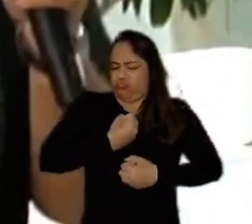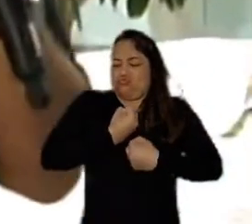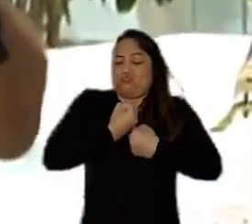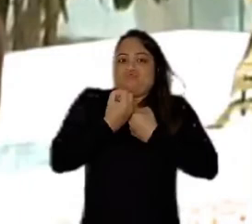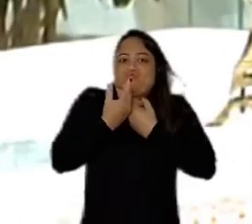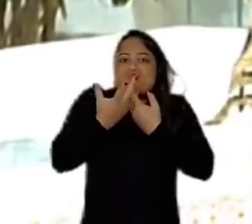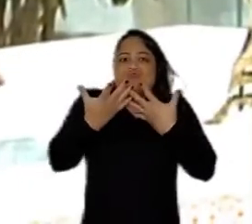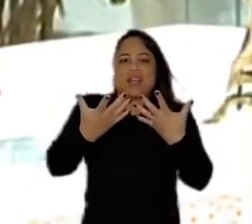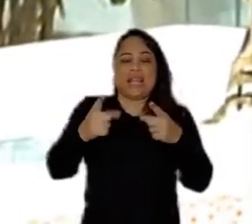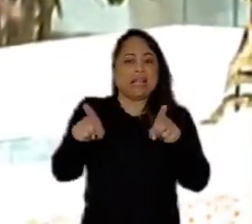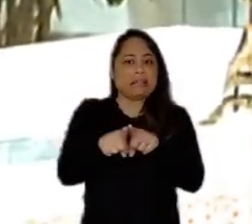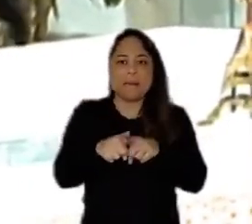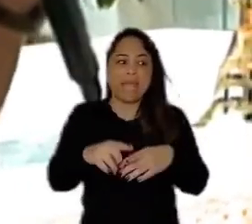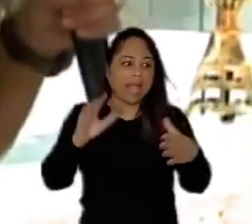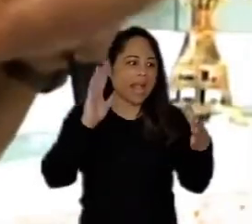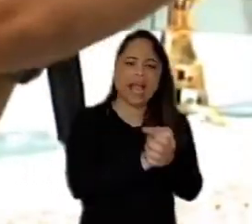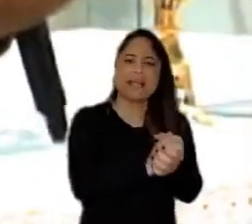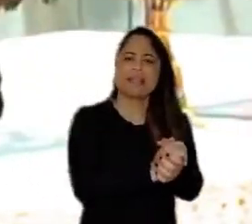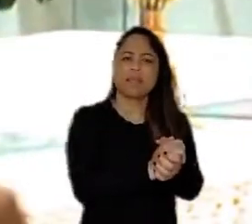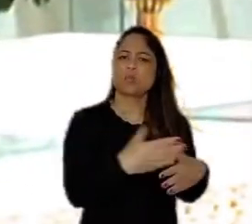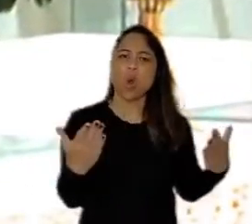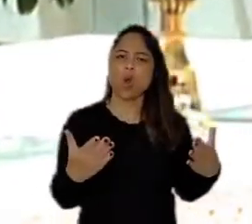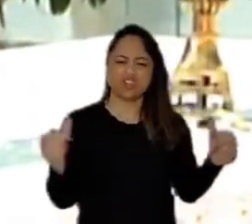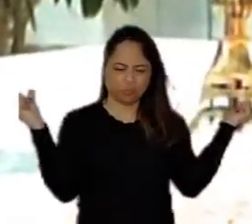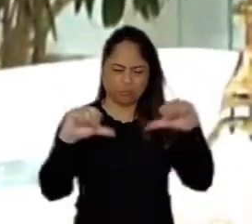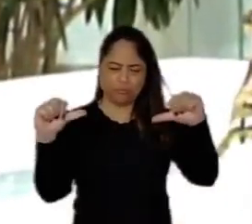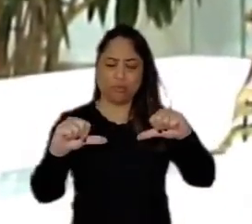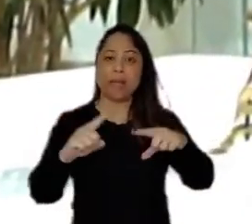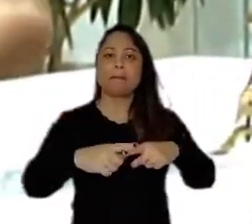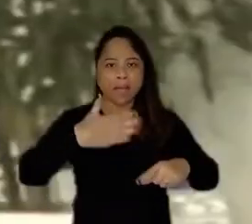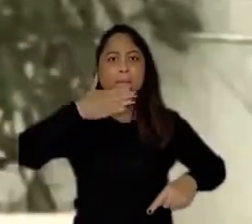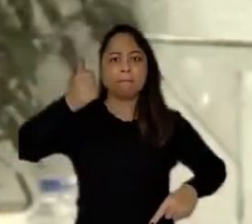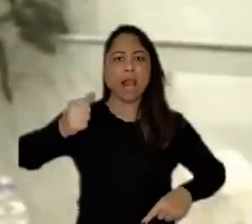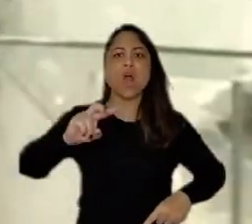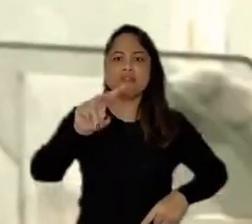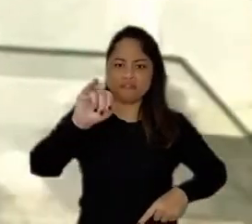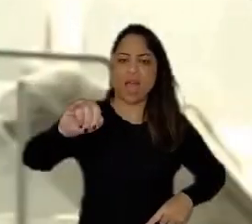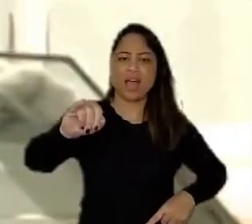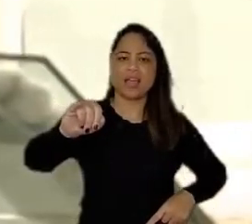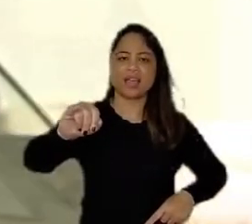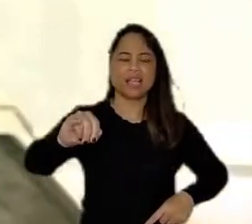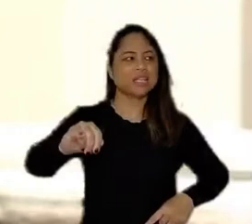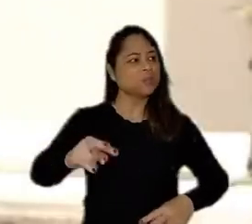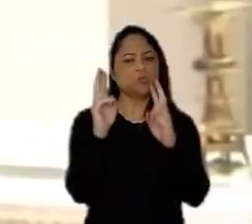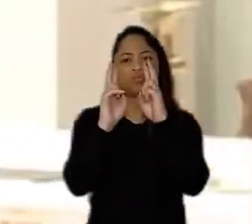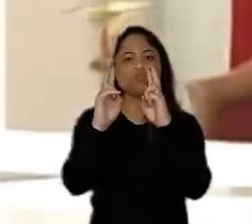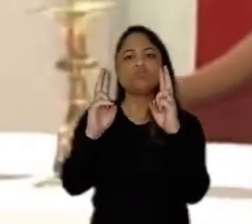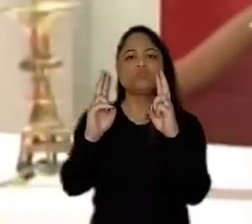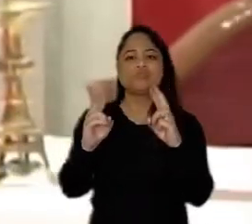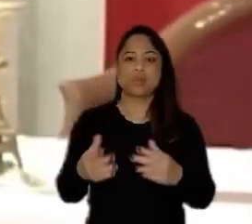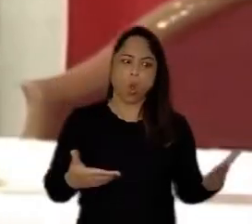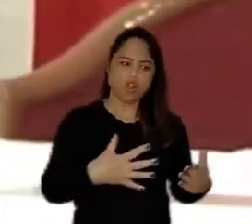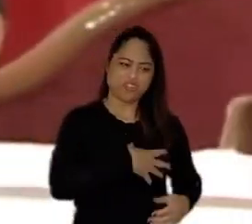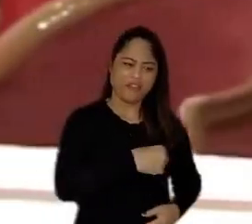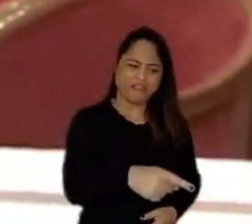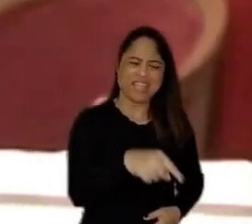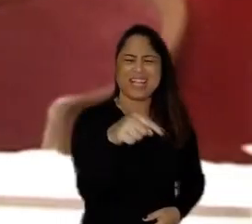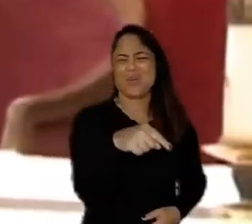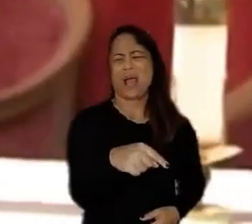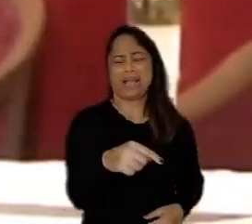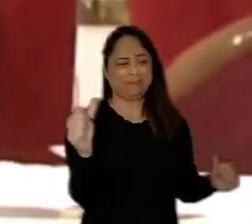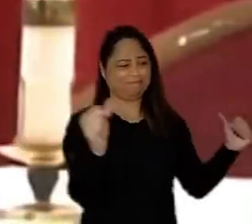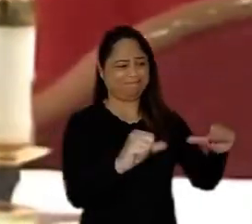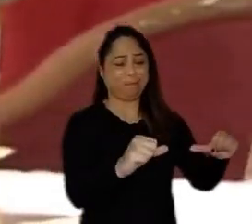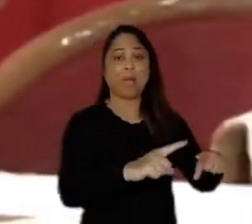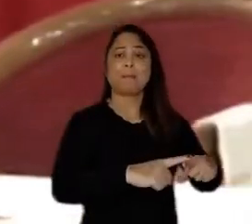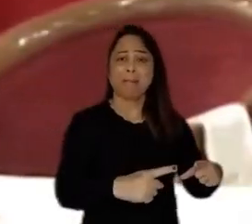expectativa que o seu casamento não está bom hoje, mas ele vai melhorar. Você tem que ter expectativa de que o seu filho está dando trabalho hoje, mas é só fase,